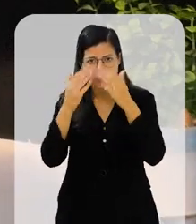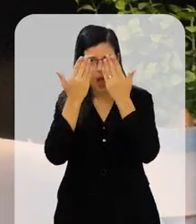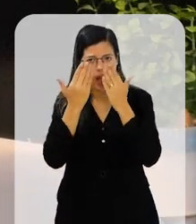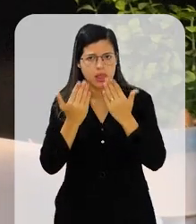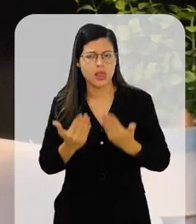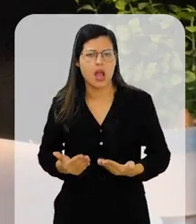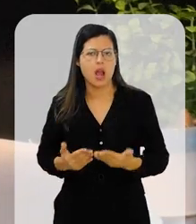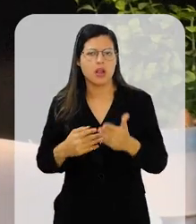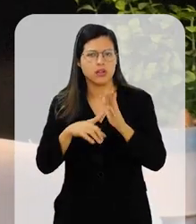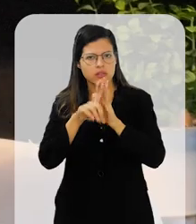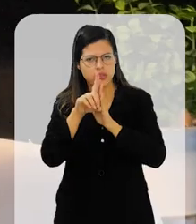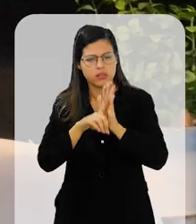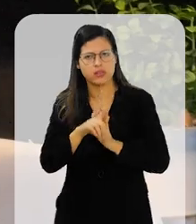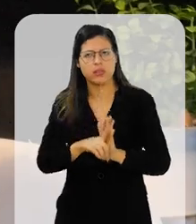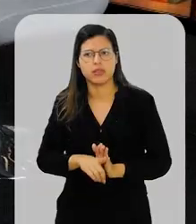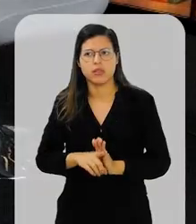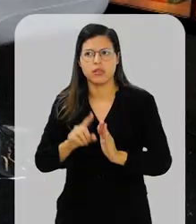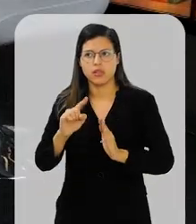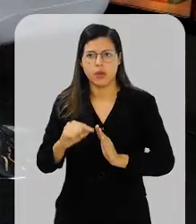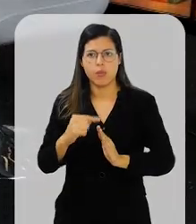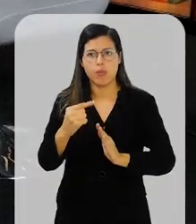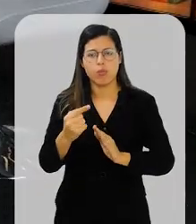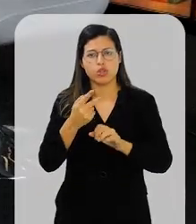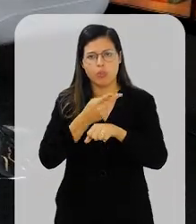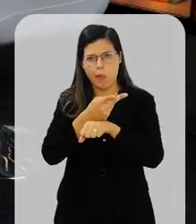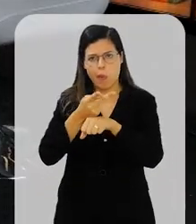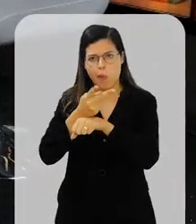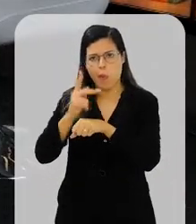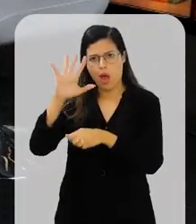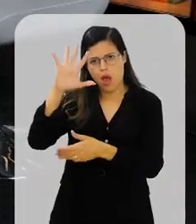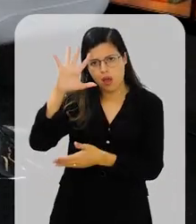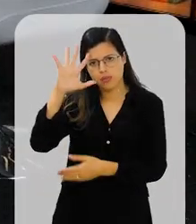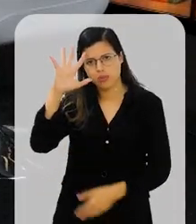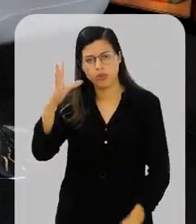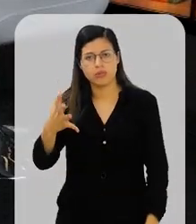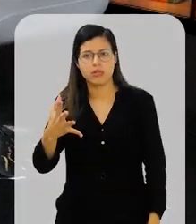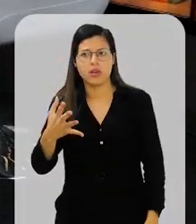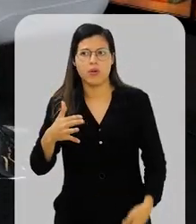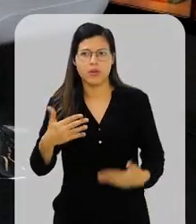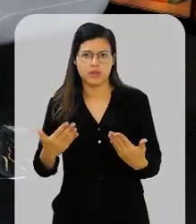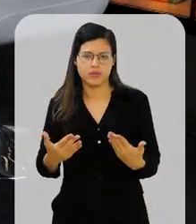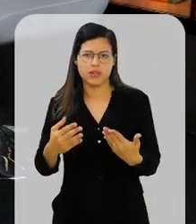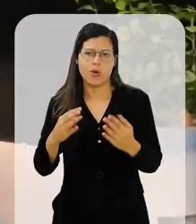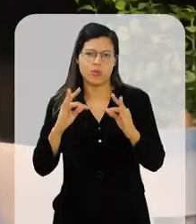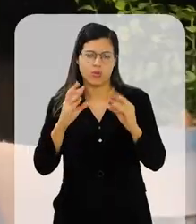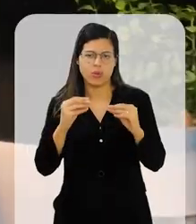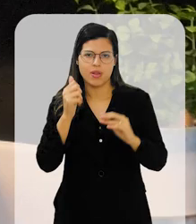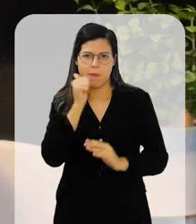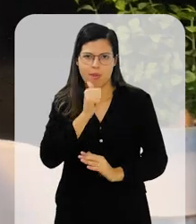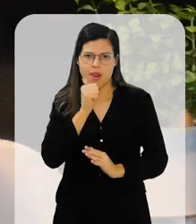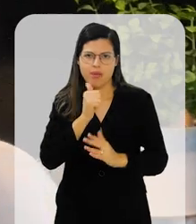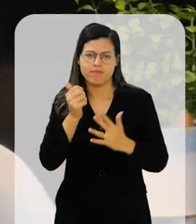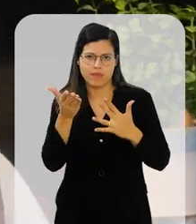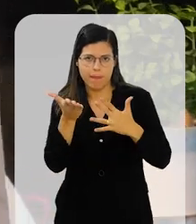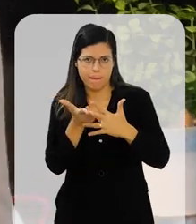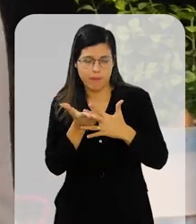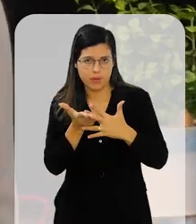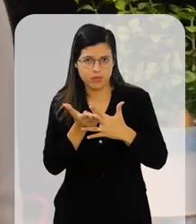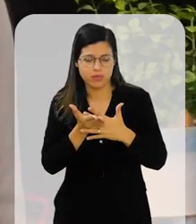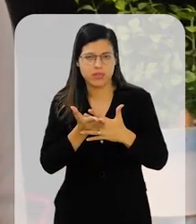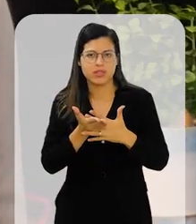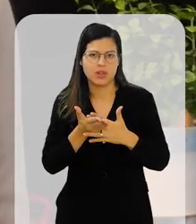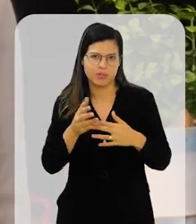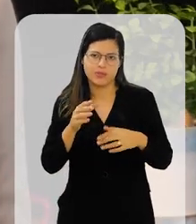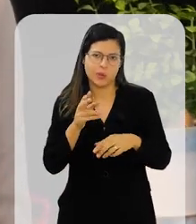essas análises para posteriormente a gente procurar soluções. tá? O Toda Mulher vai para aquela